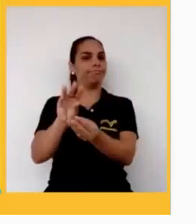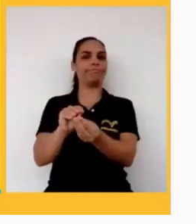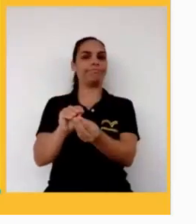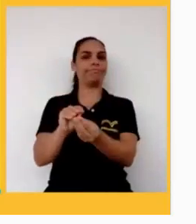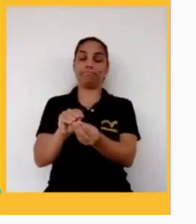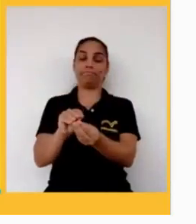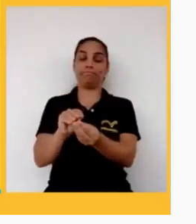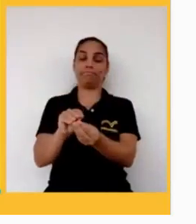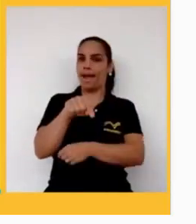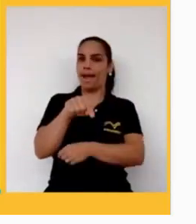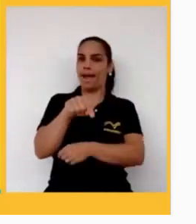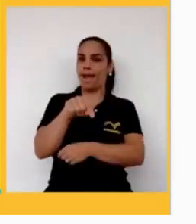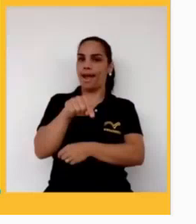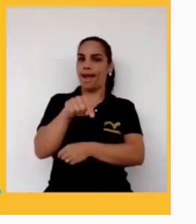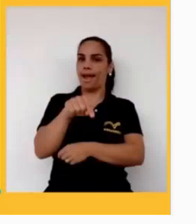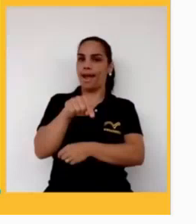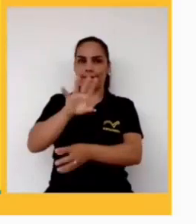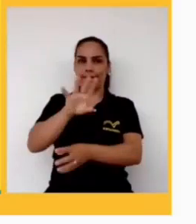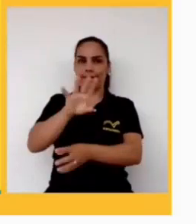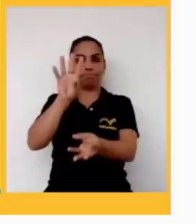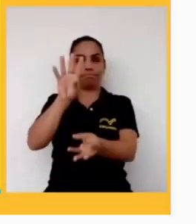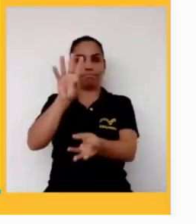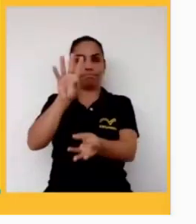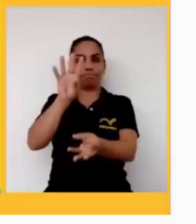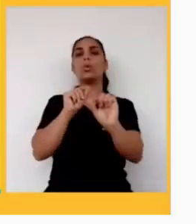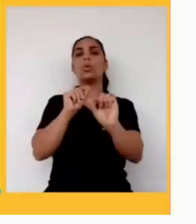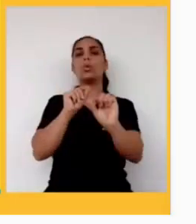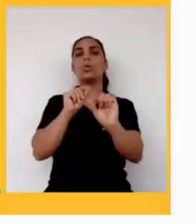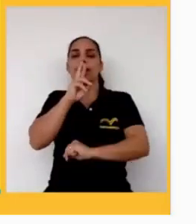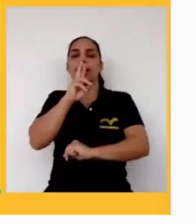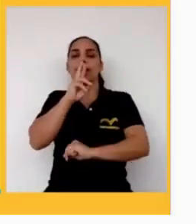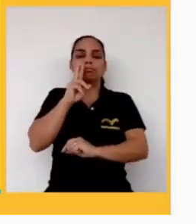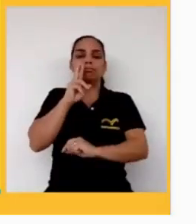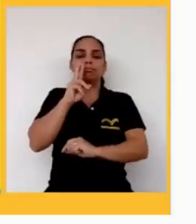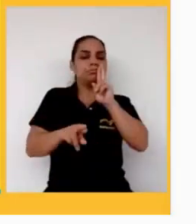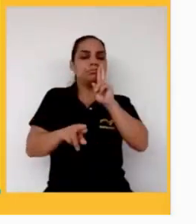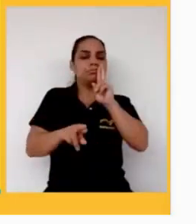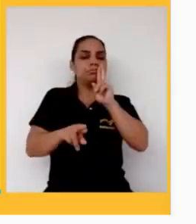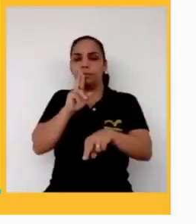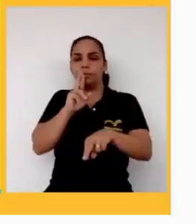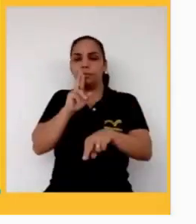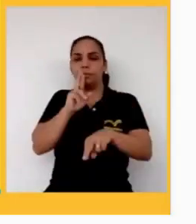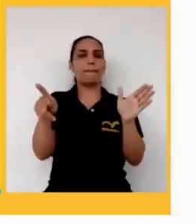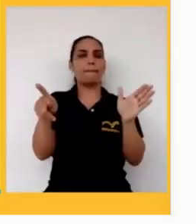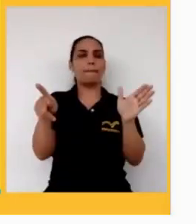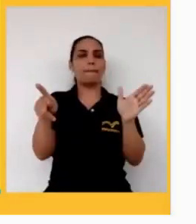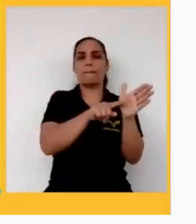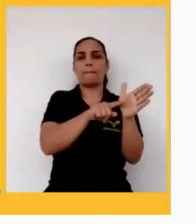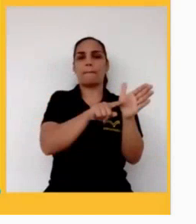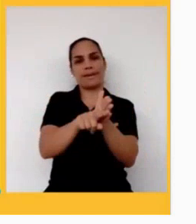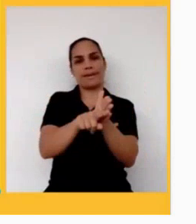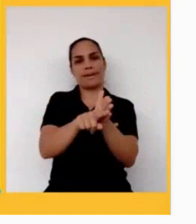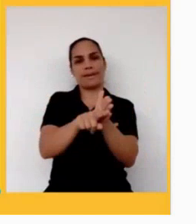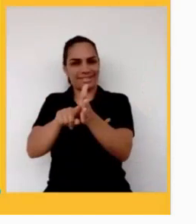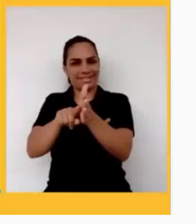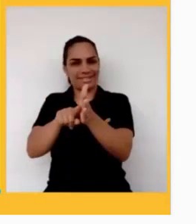Aqui aparecem os resultados de sua pesquisa. É dada aqui